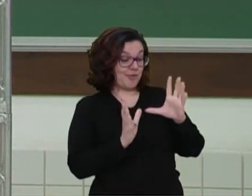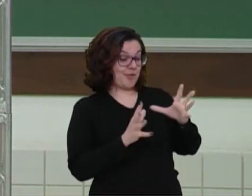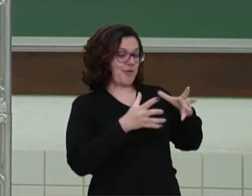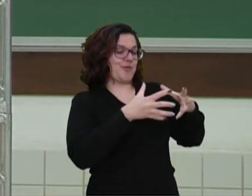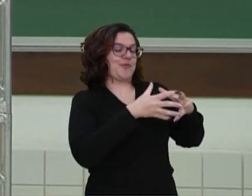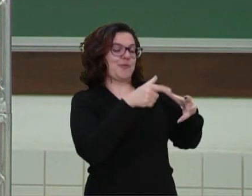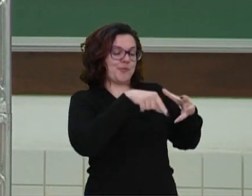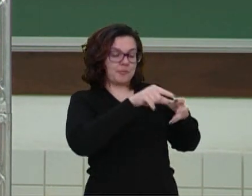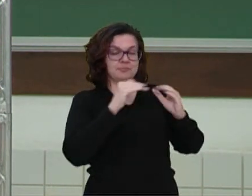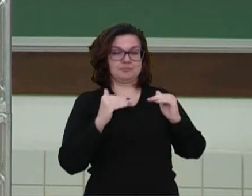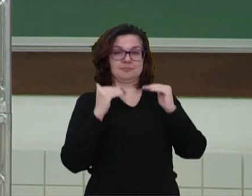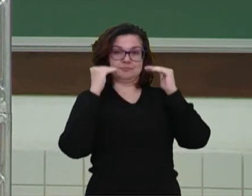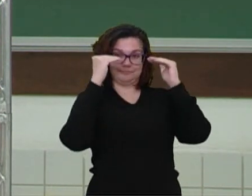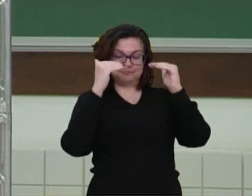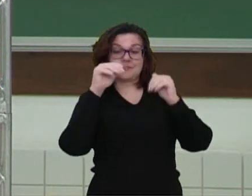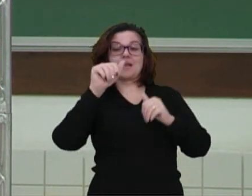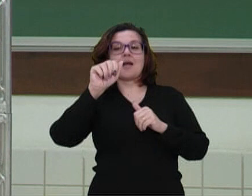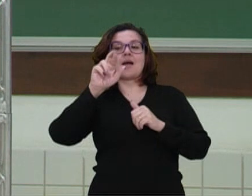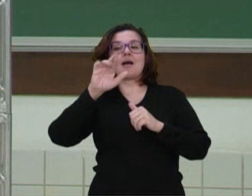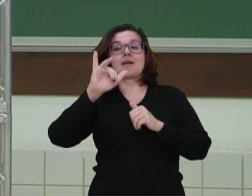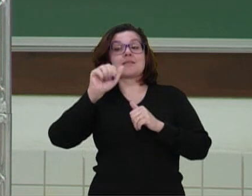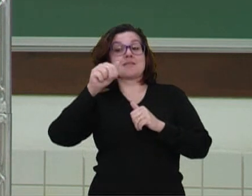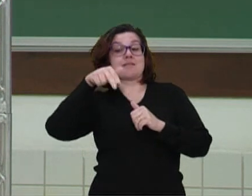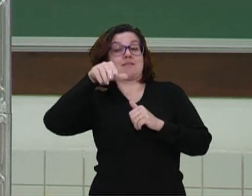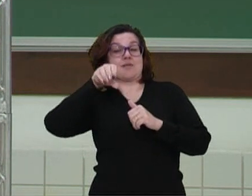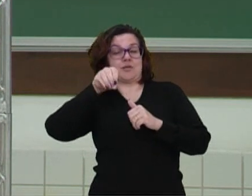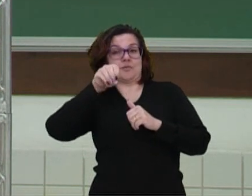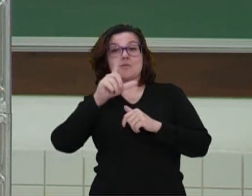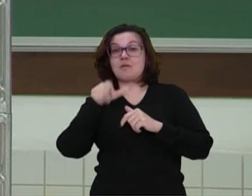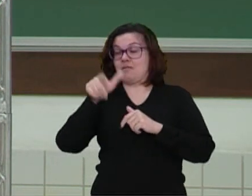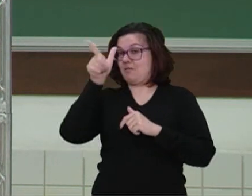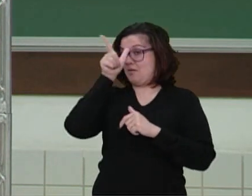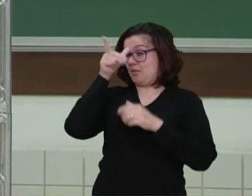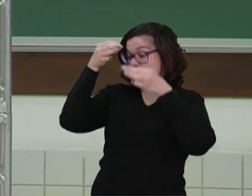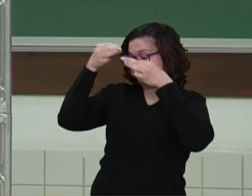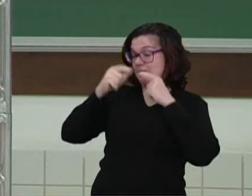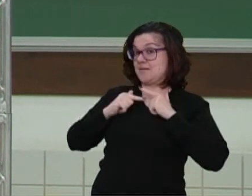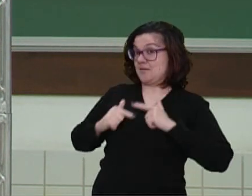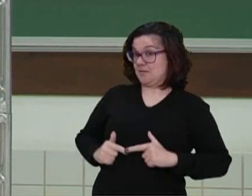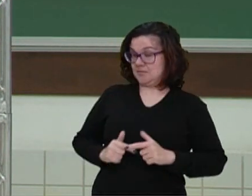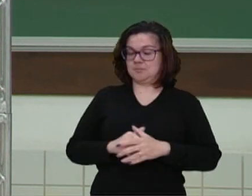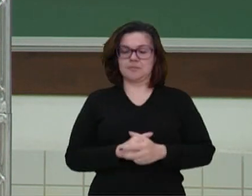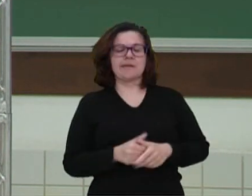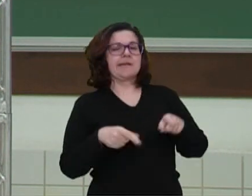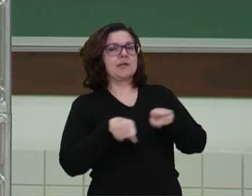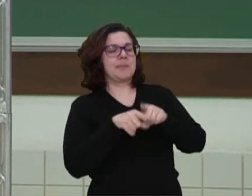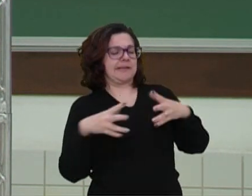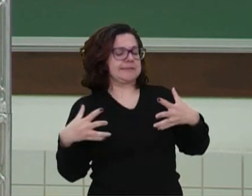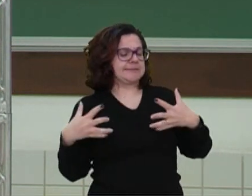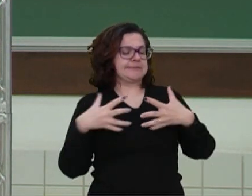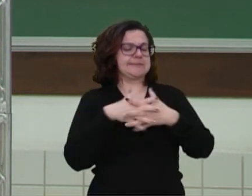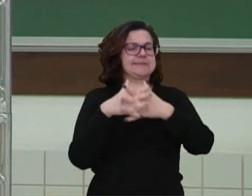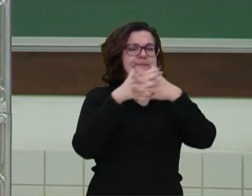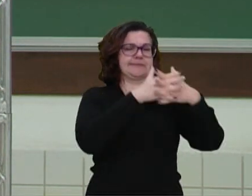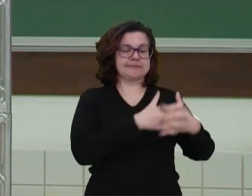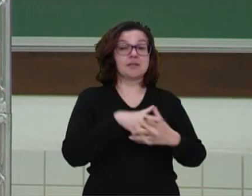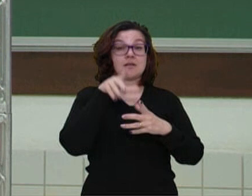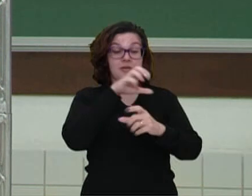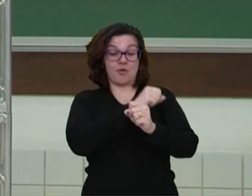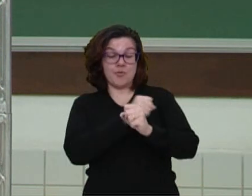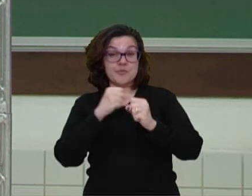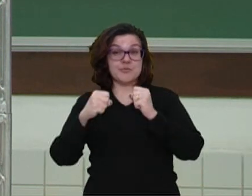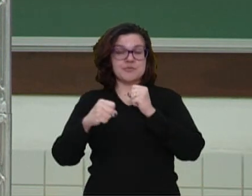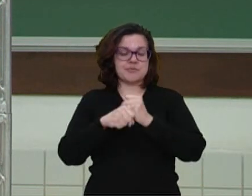a essa elite, a raça ariana. Por sua vez, um conceito bem mais complexo, que é o conceito sociológico de classe